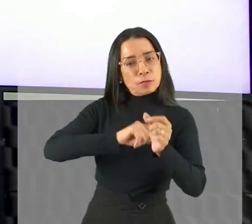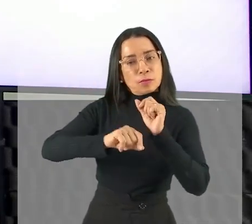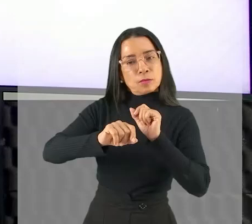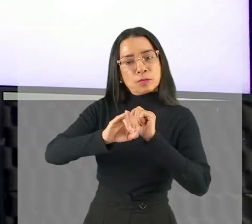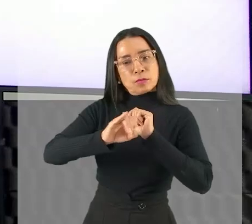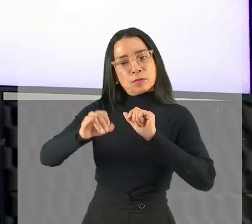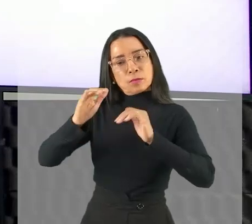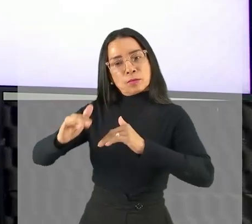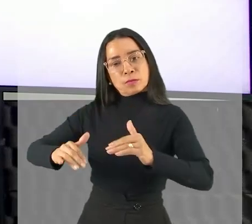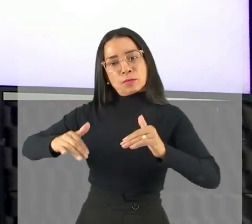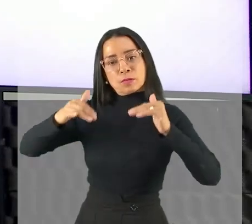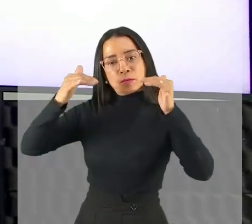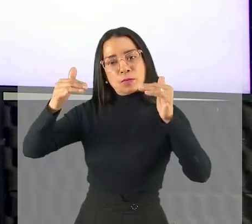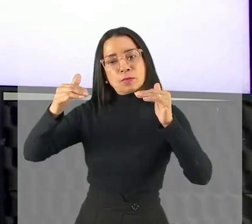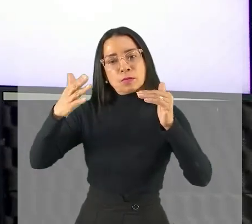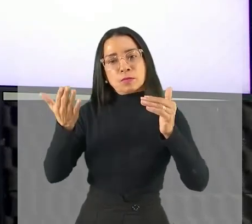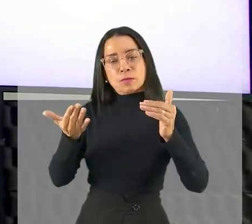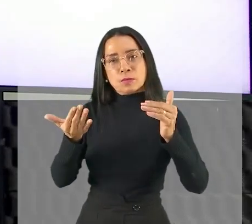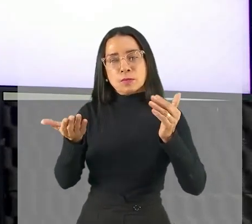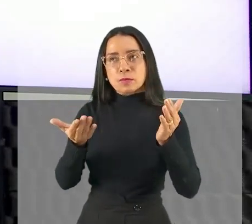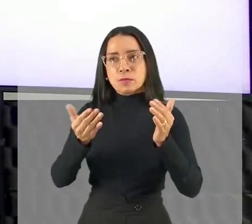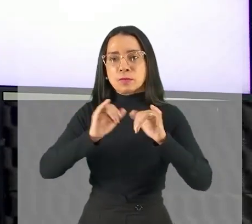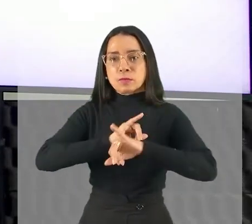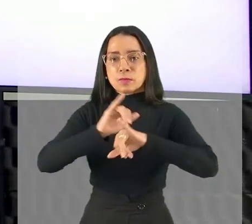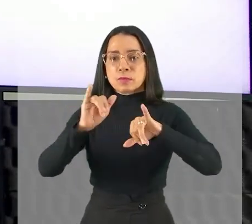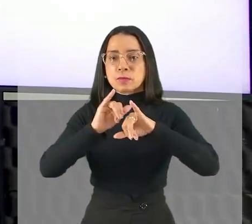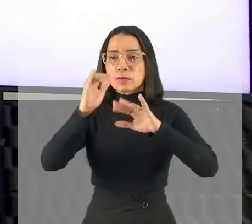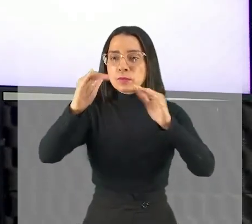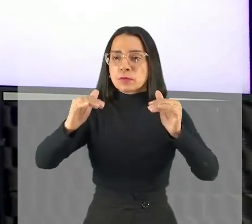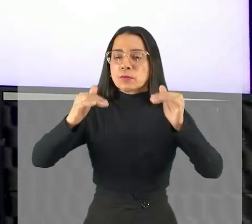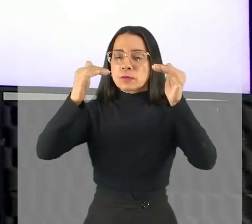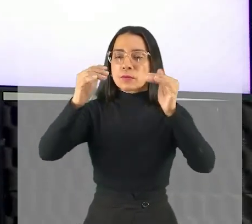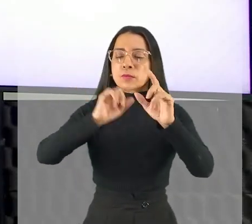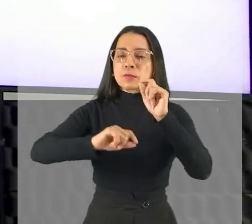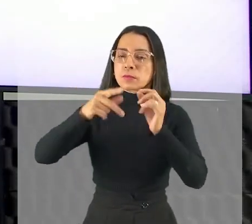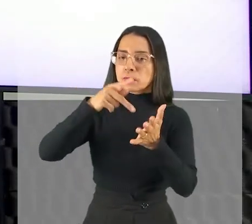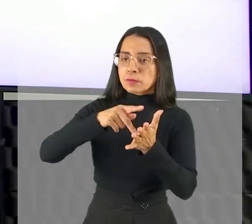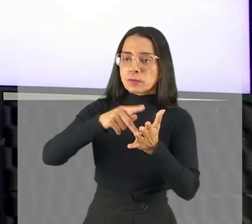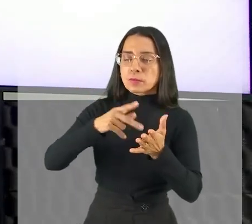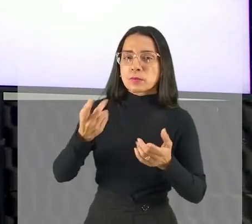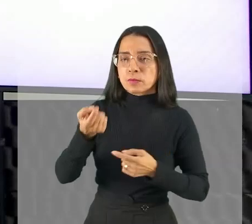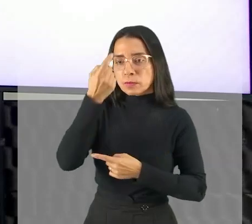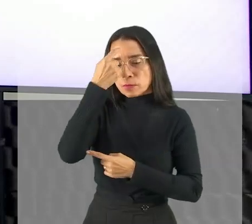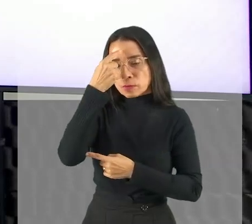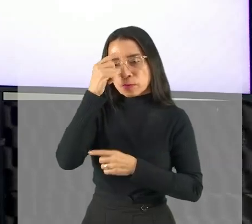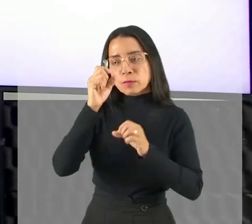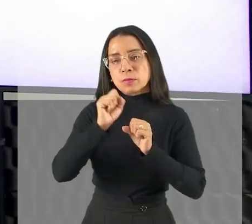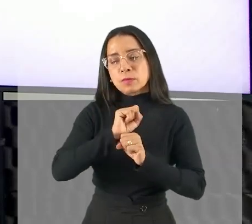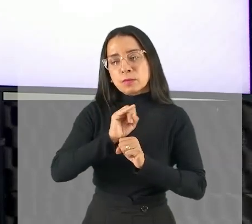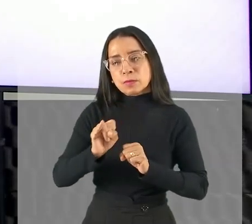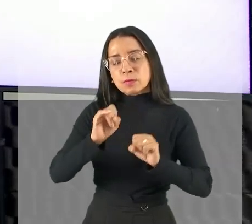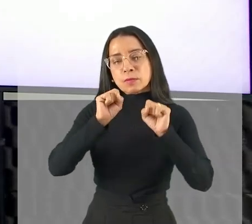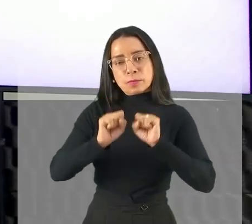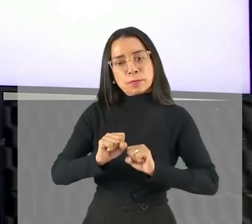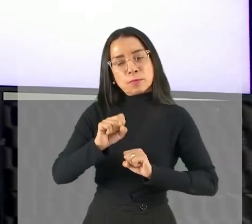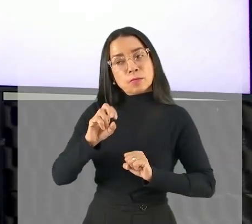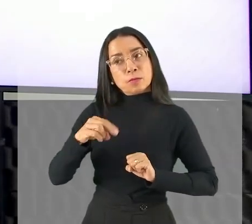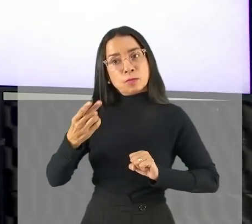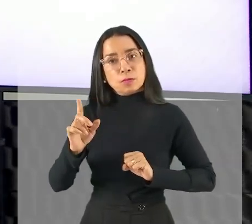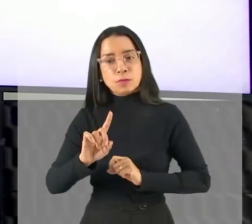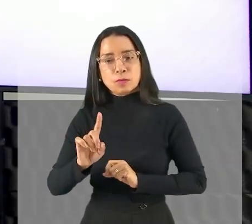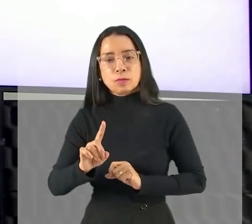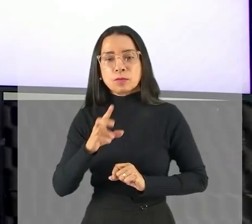gente às vezes coloca informações além do que de fato é. Então, vamos repensar se pode ou não ser essa alternativa do nosso